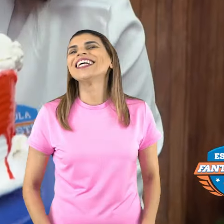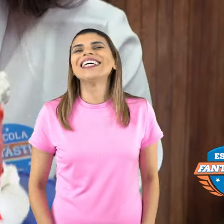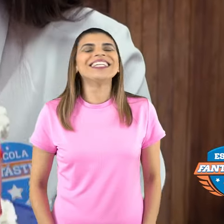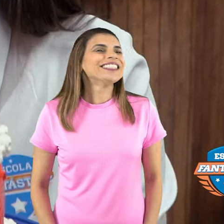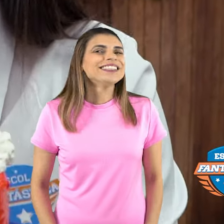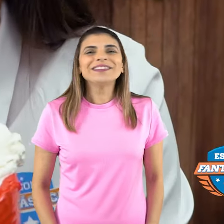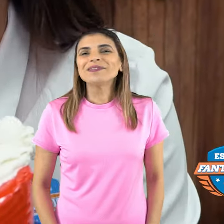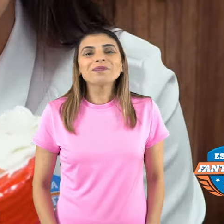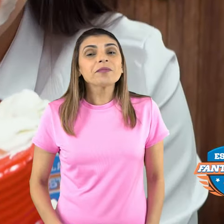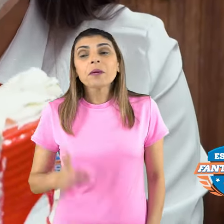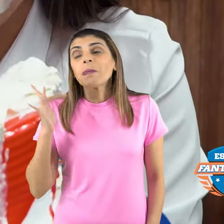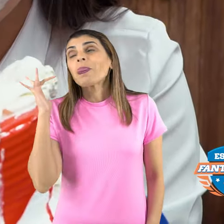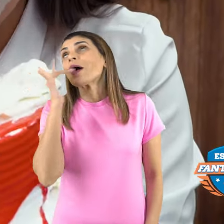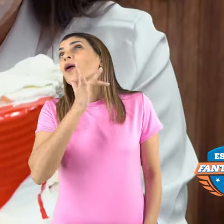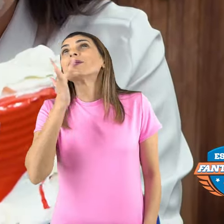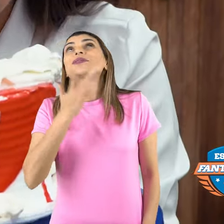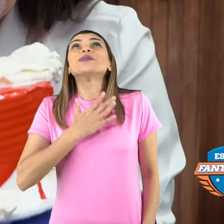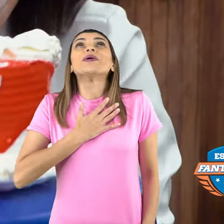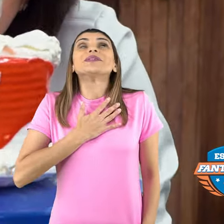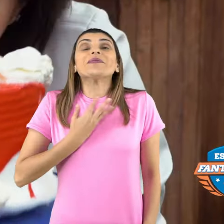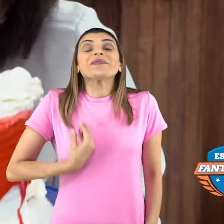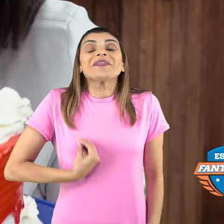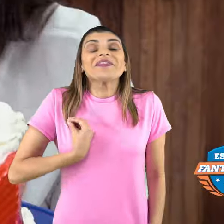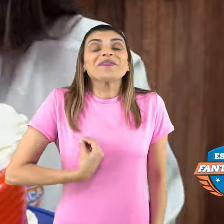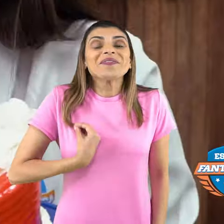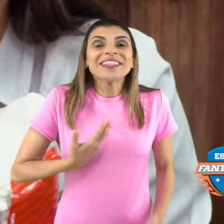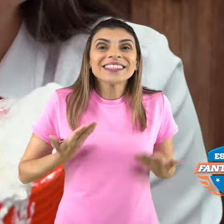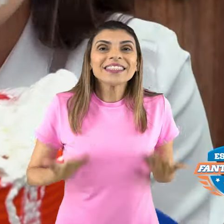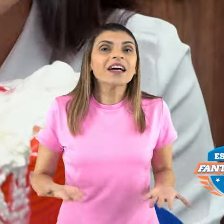É o bolo mais gostoso da minha vida.